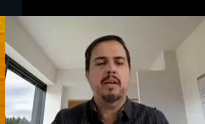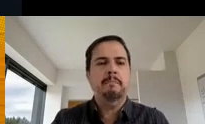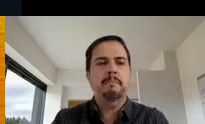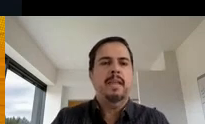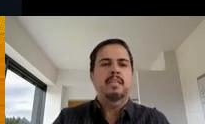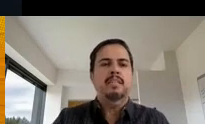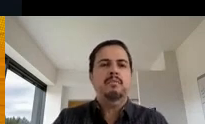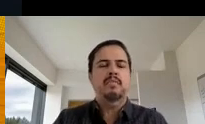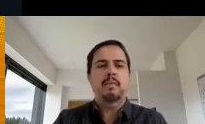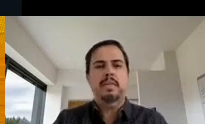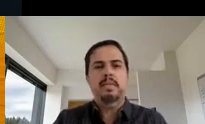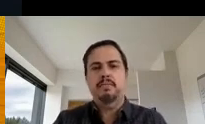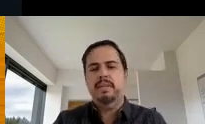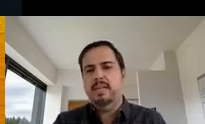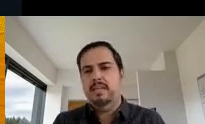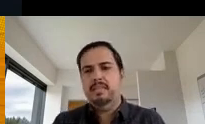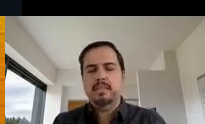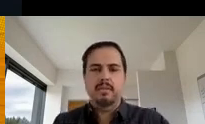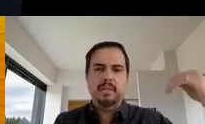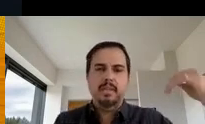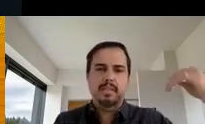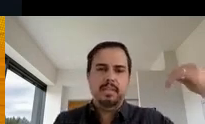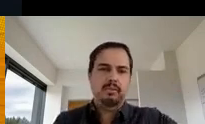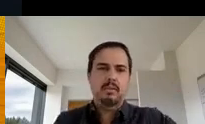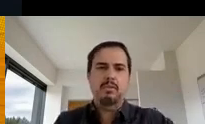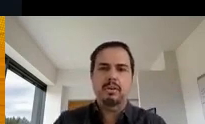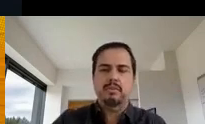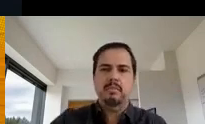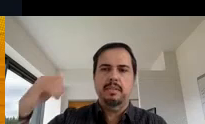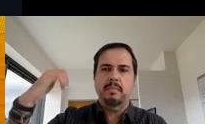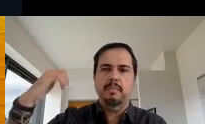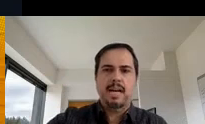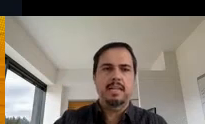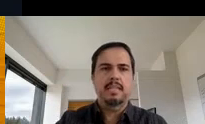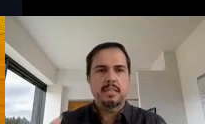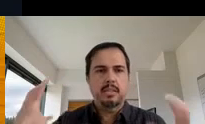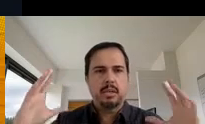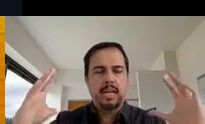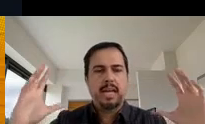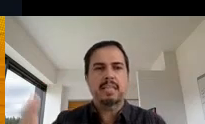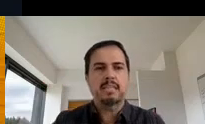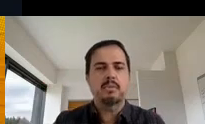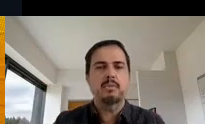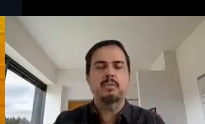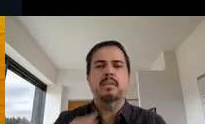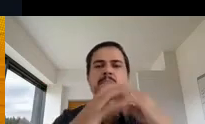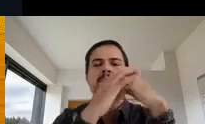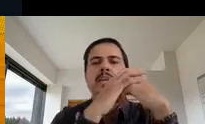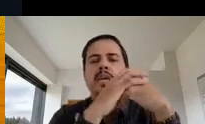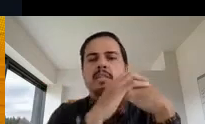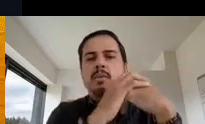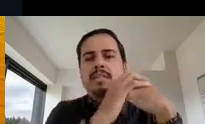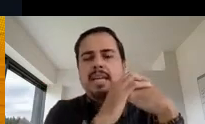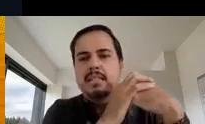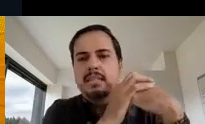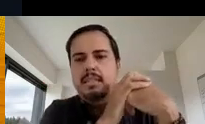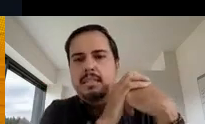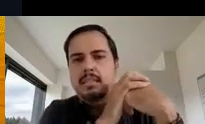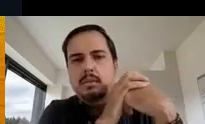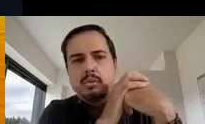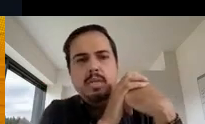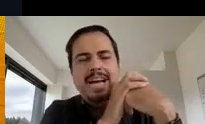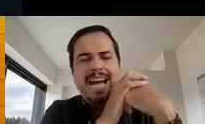vista operacional, né? Então, você vai aprender finanças, você vai aprender gestão de negócio, você vai aprender marketing, isso aí é hard skill.